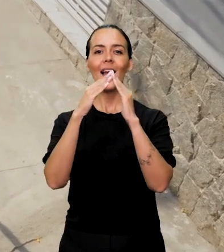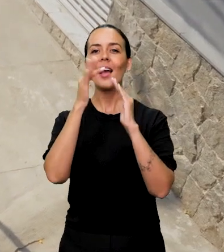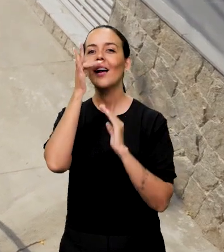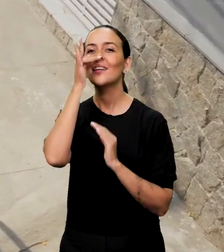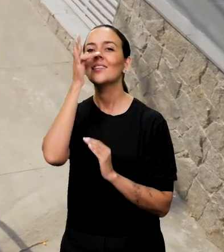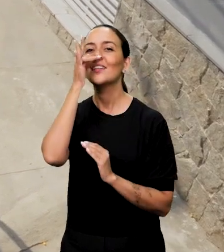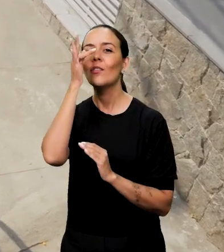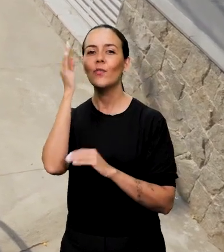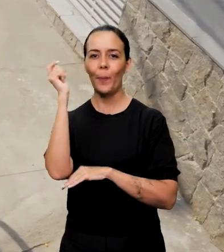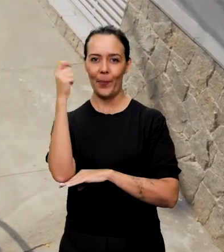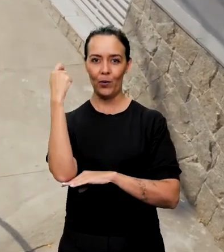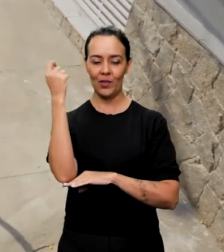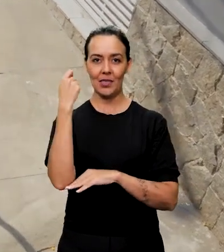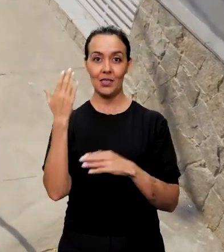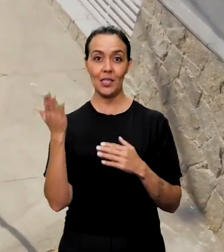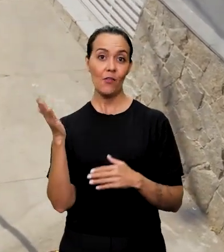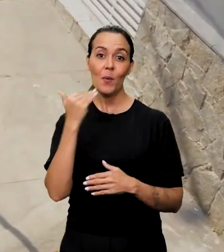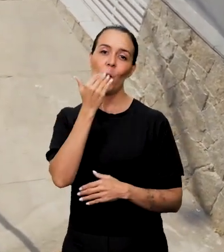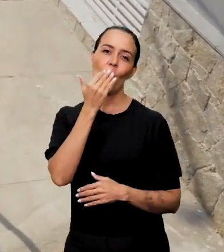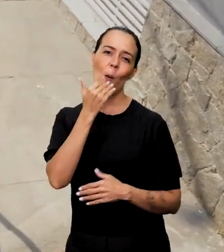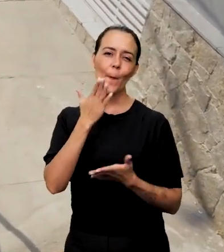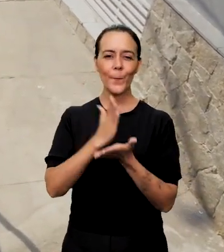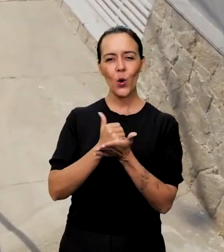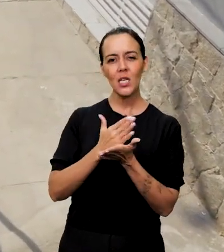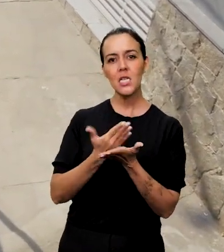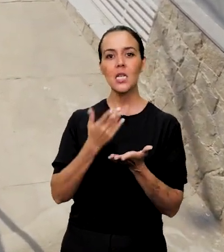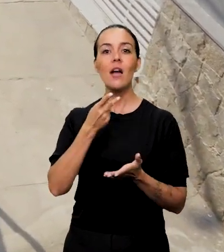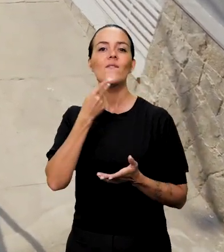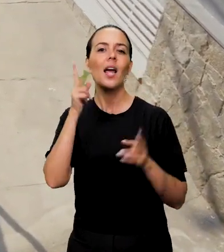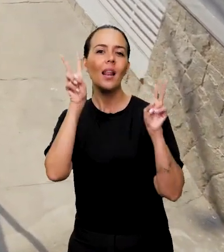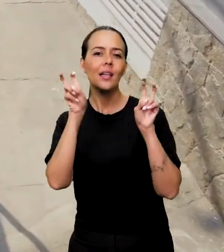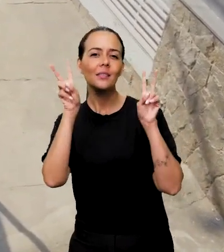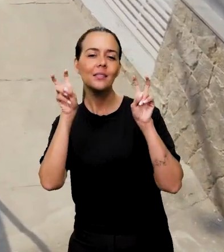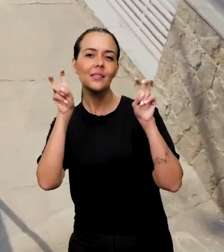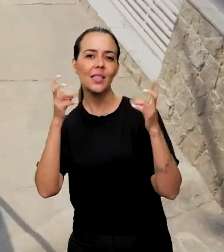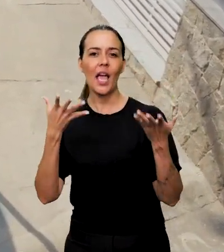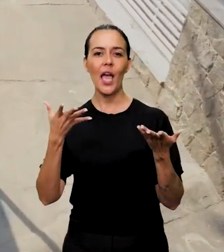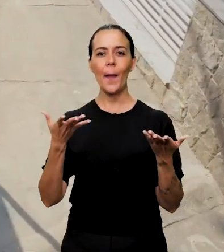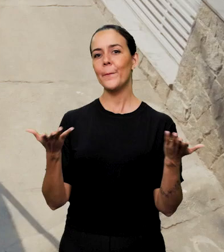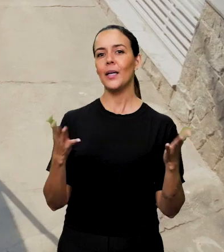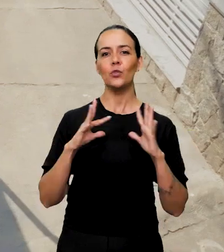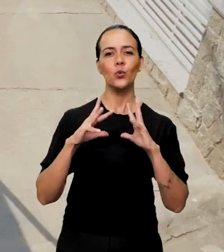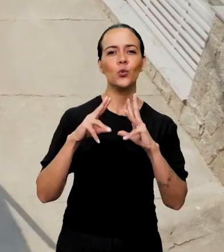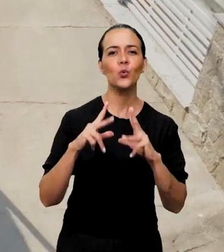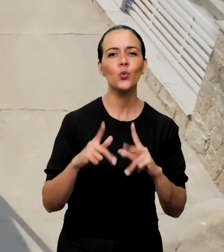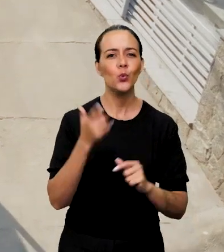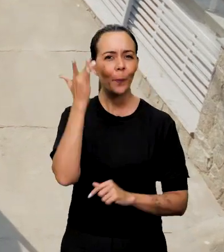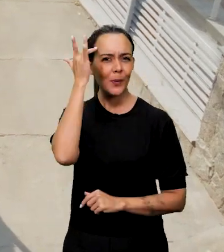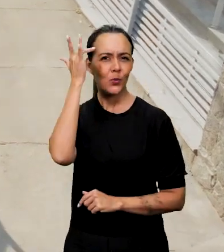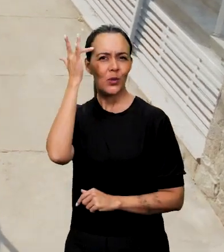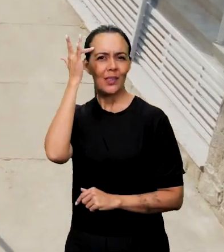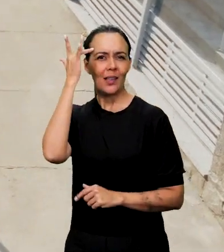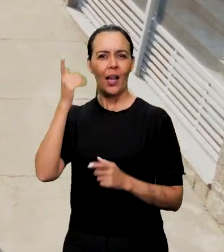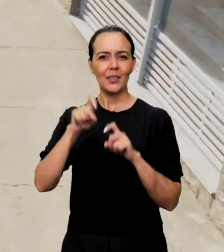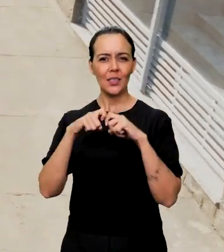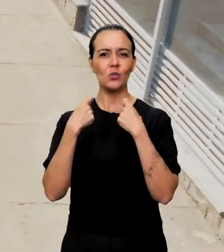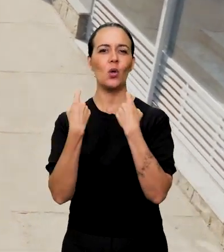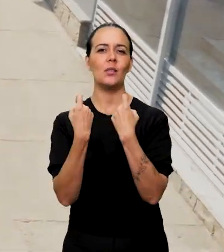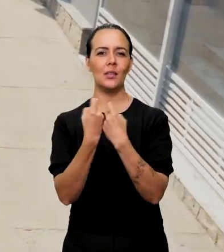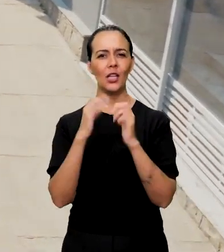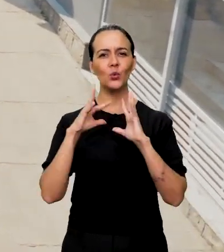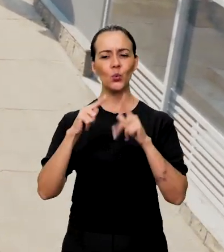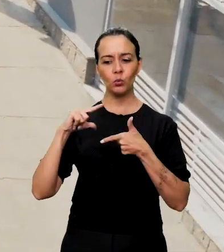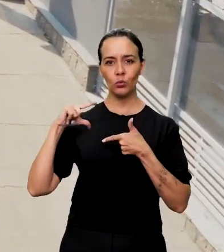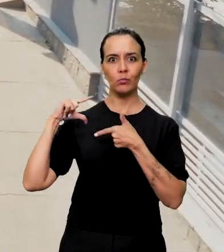bolinho e falar sobre a sexualidade na maturidade e sobre todos esses tabus e preconceitos que envolvem todas